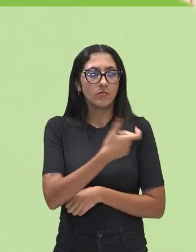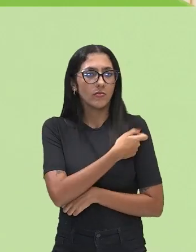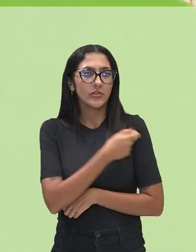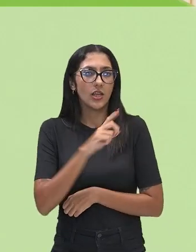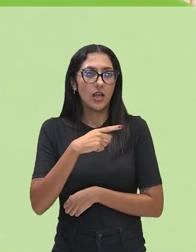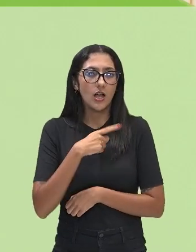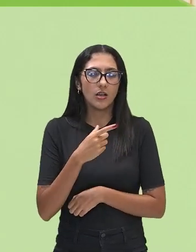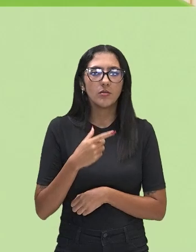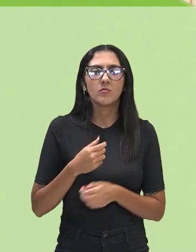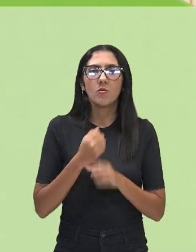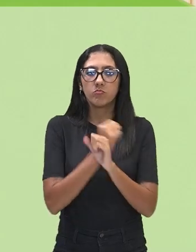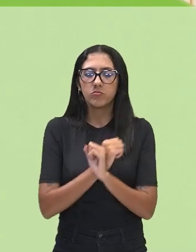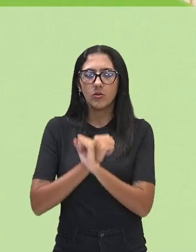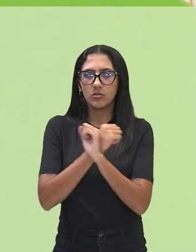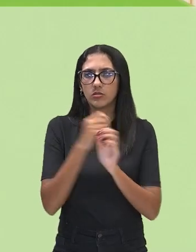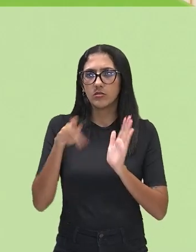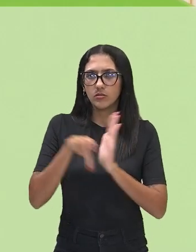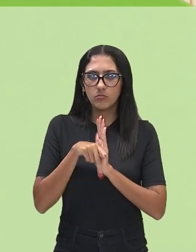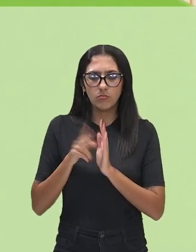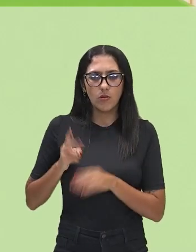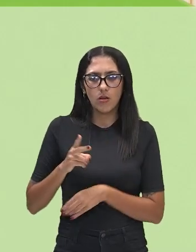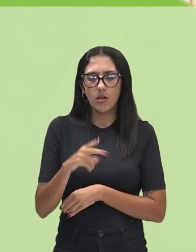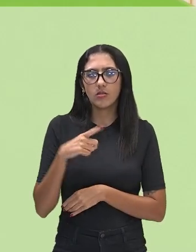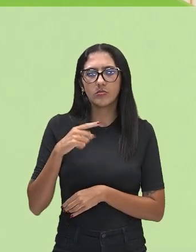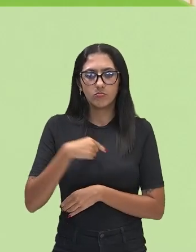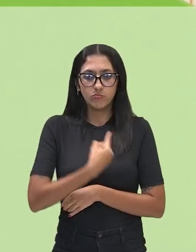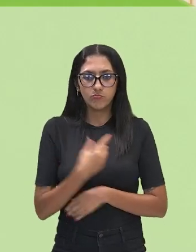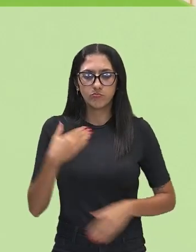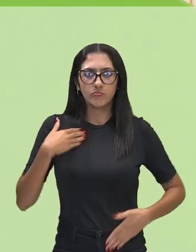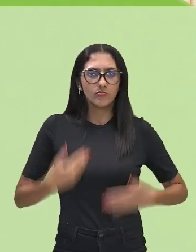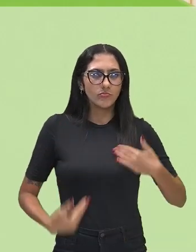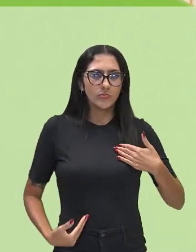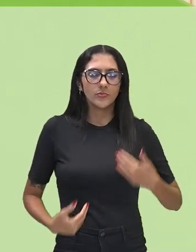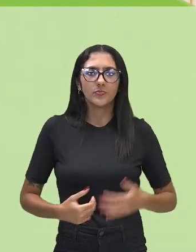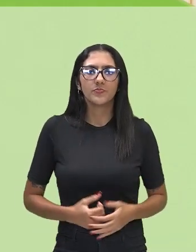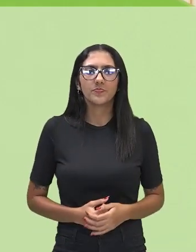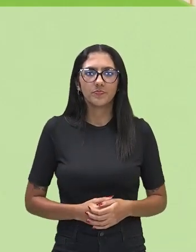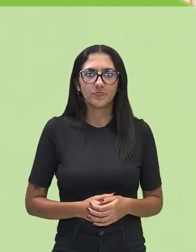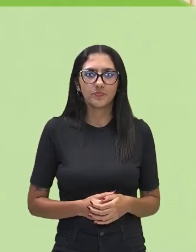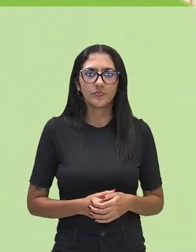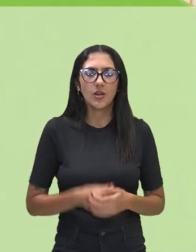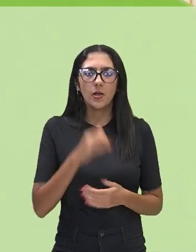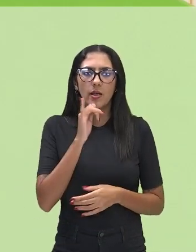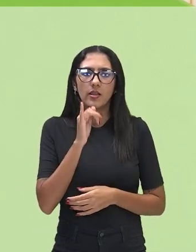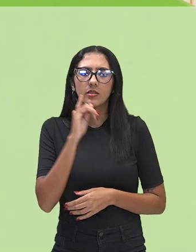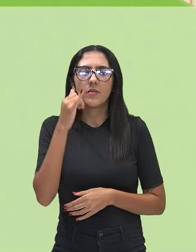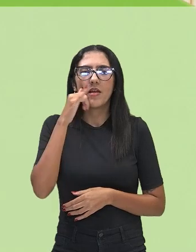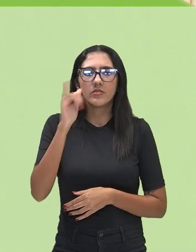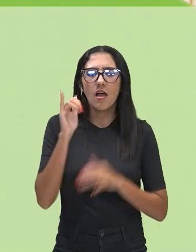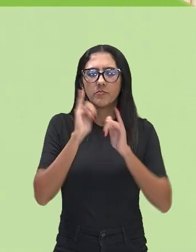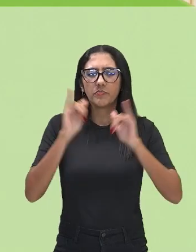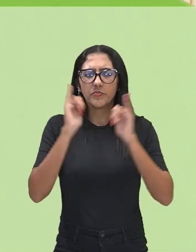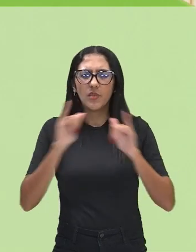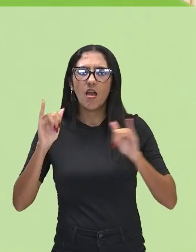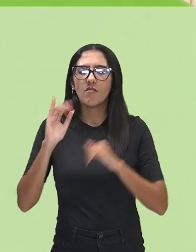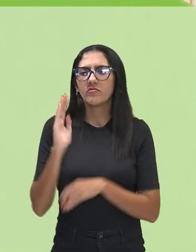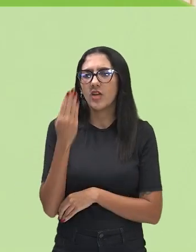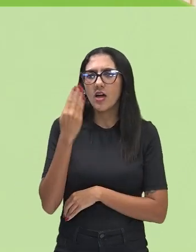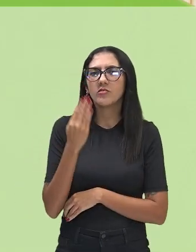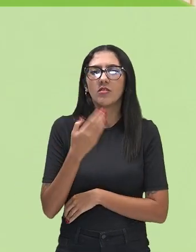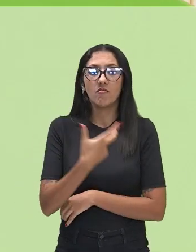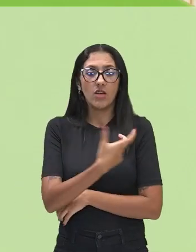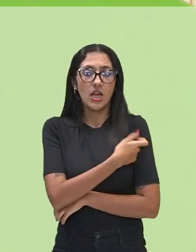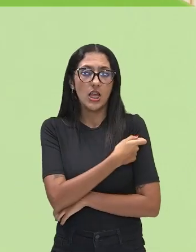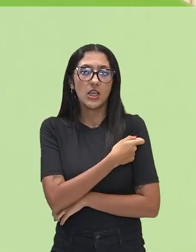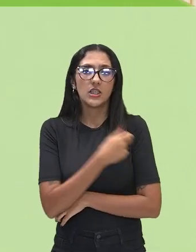elas causam memória imunológica no nosso organismo. Diga não às fake news, porque as vacinas